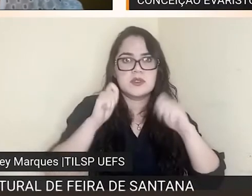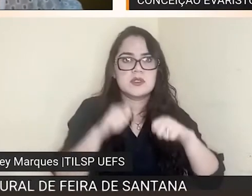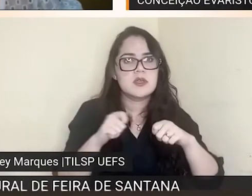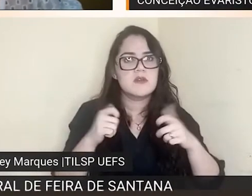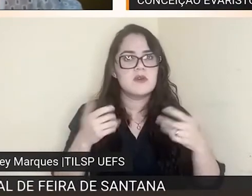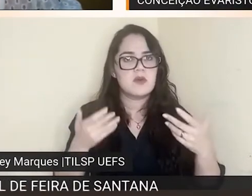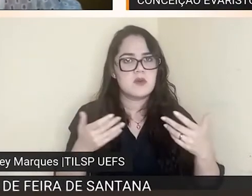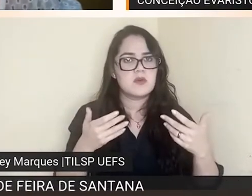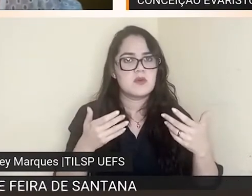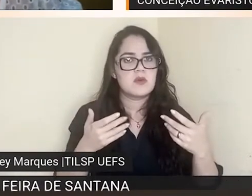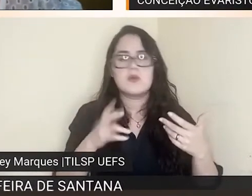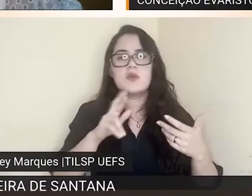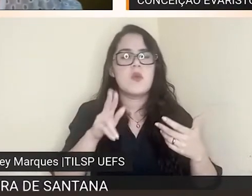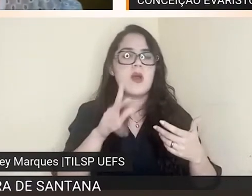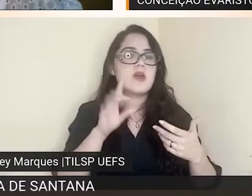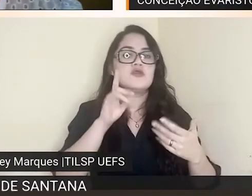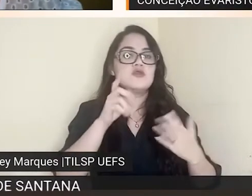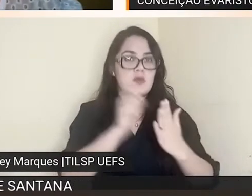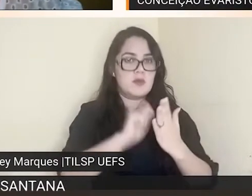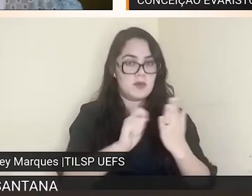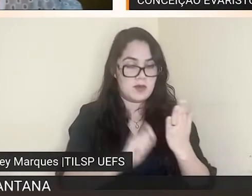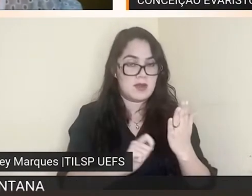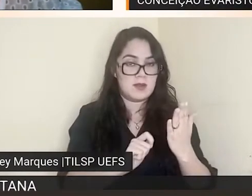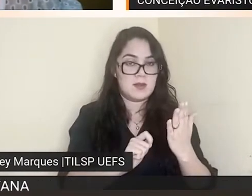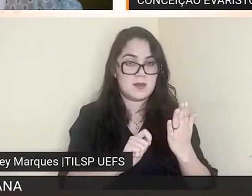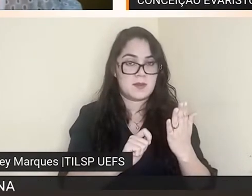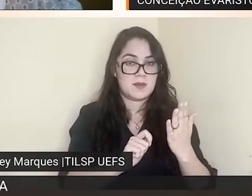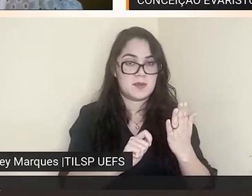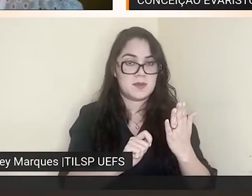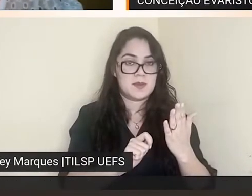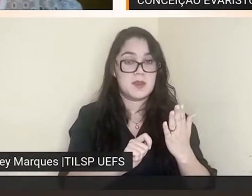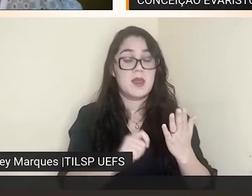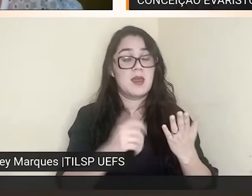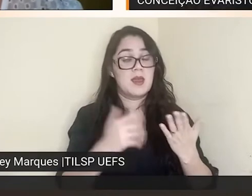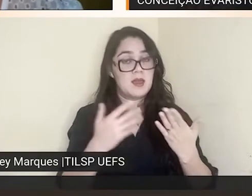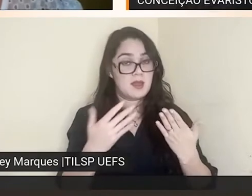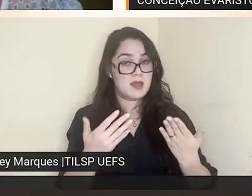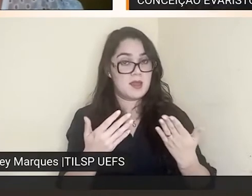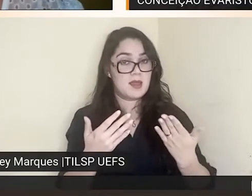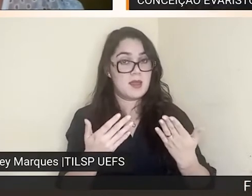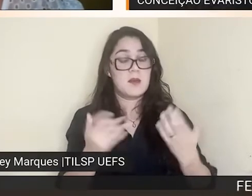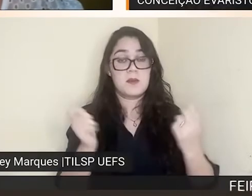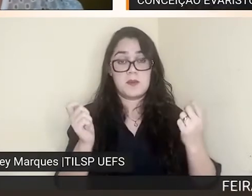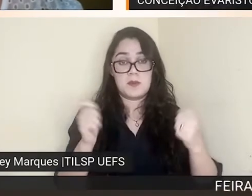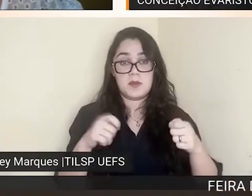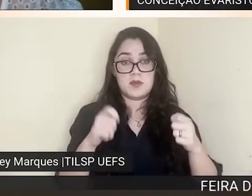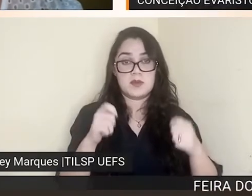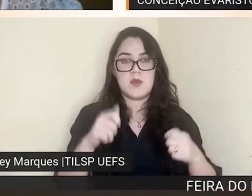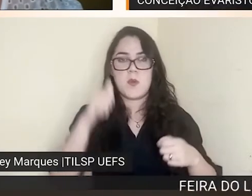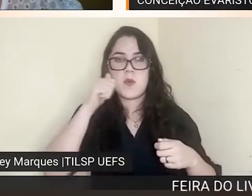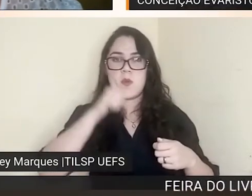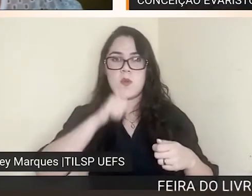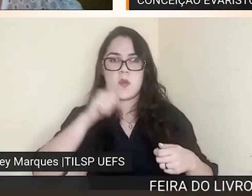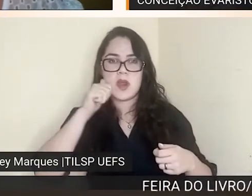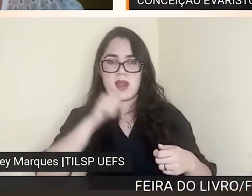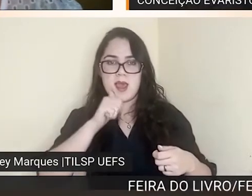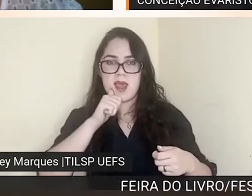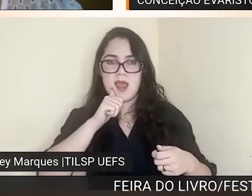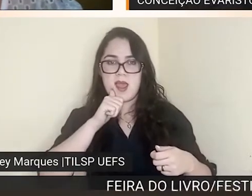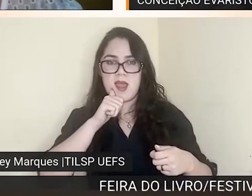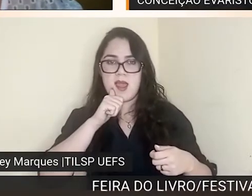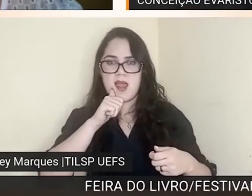não só a escrita, né, como eu falo, mas ela retira as mulheres de alguns lugares